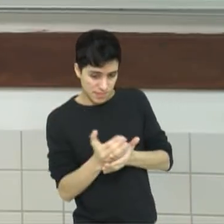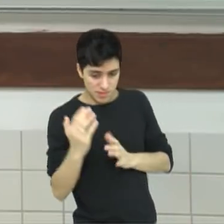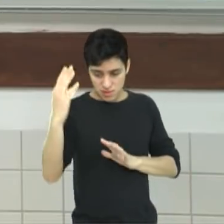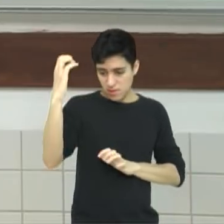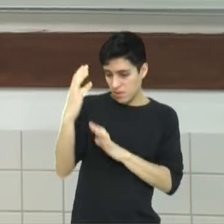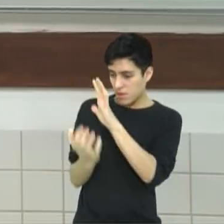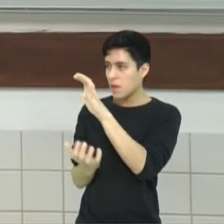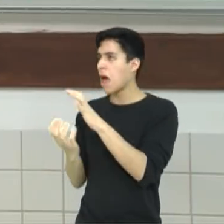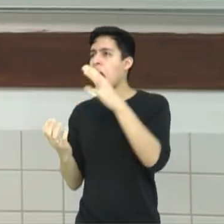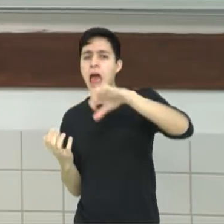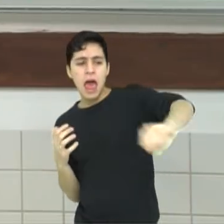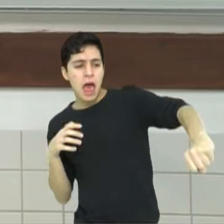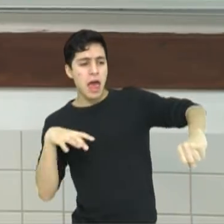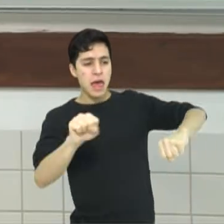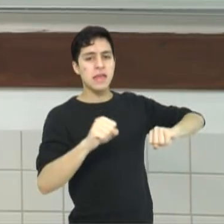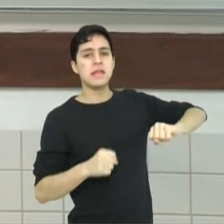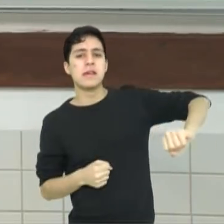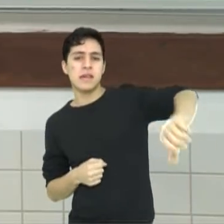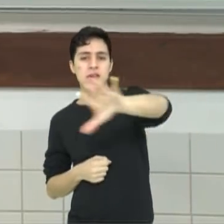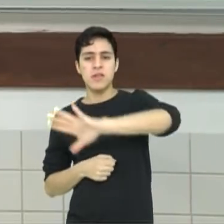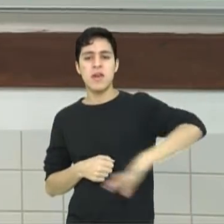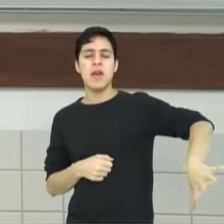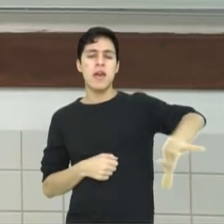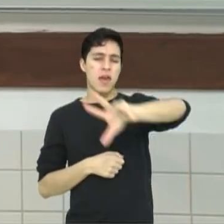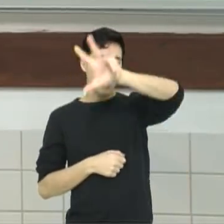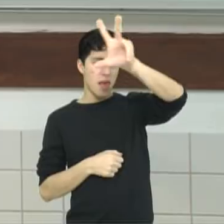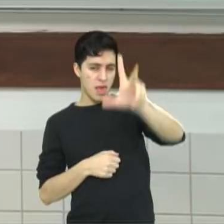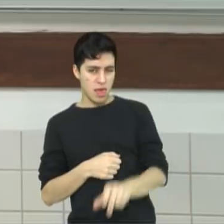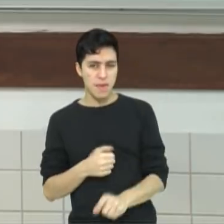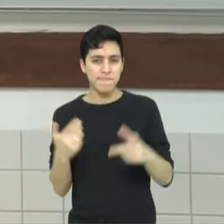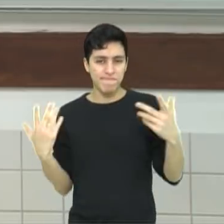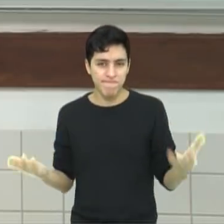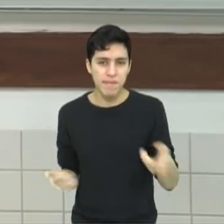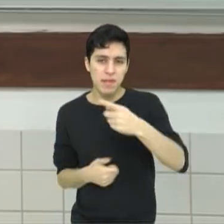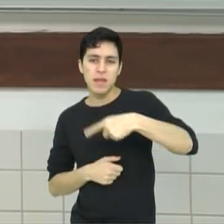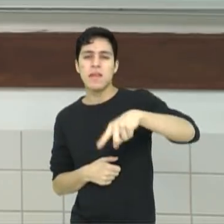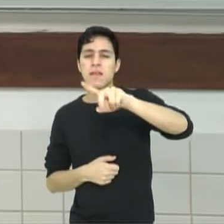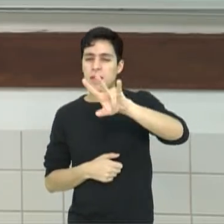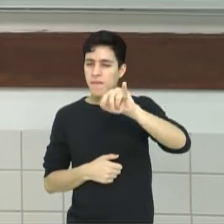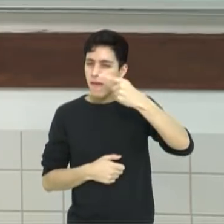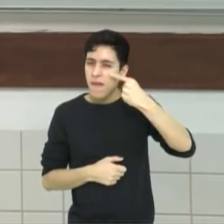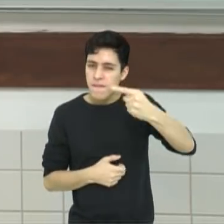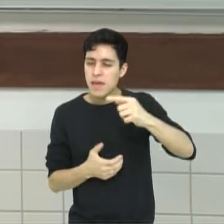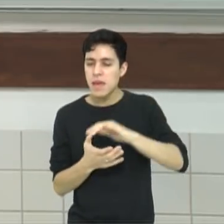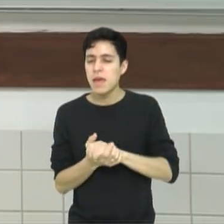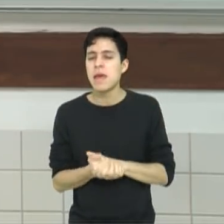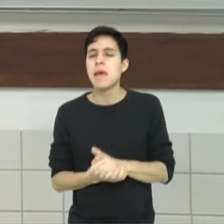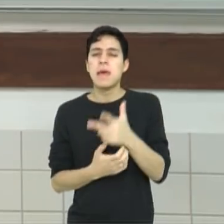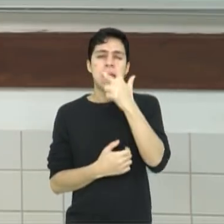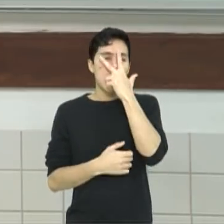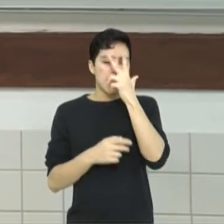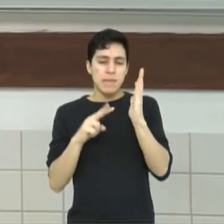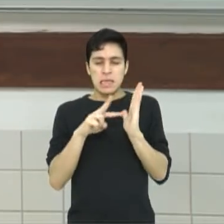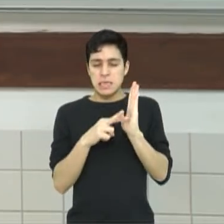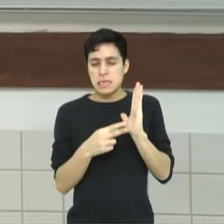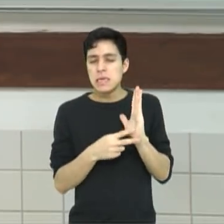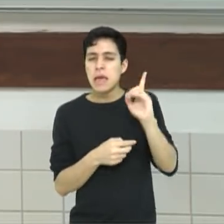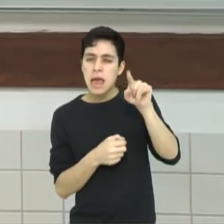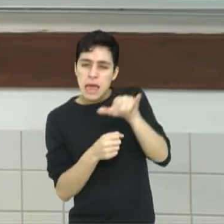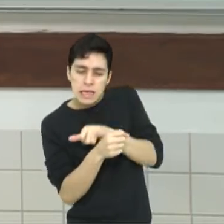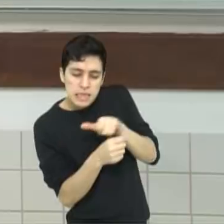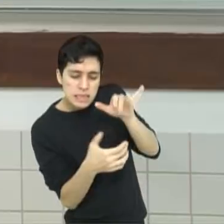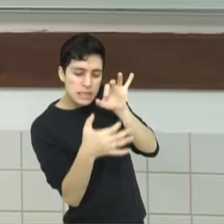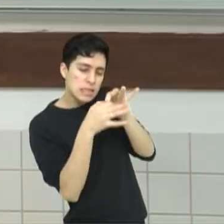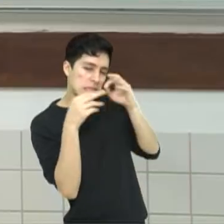de poder na região africana, que vocês vão ver, e essa eu acho que é a chave do segredo das